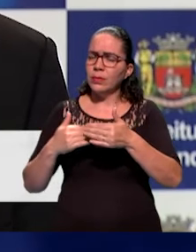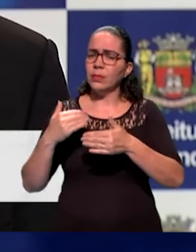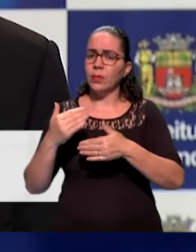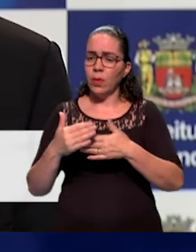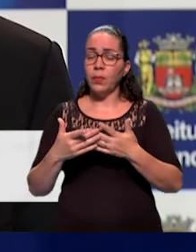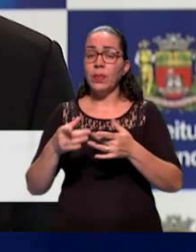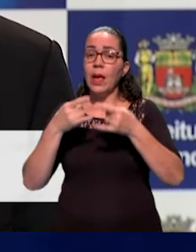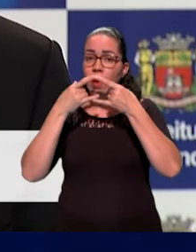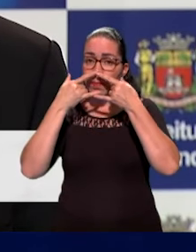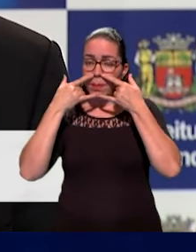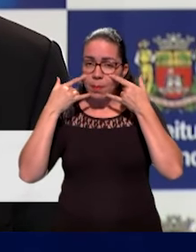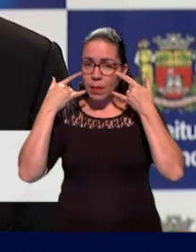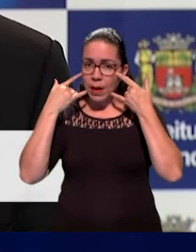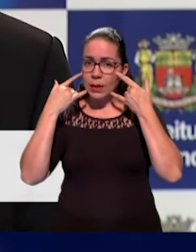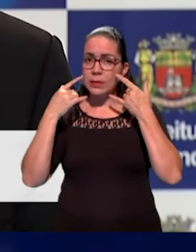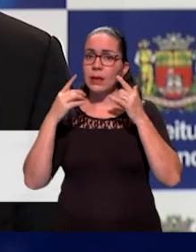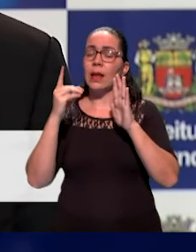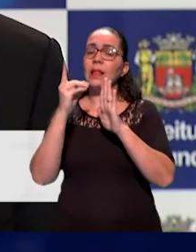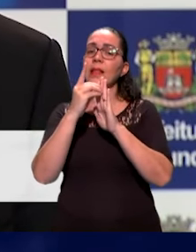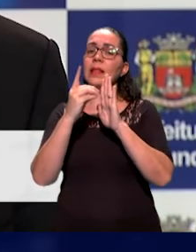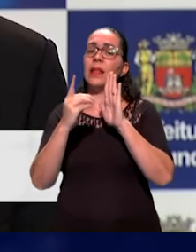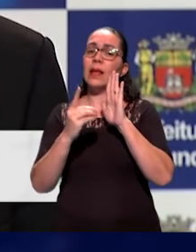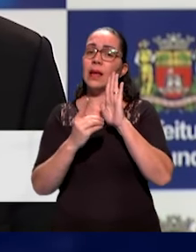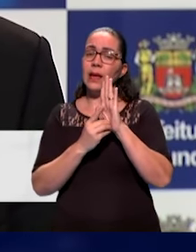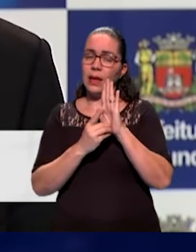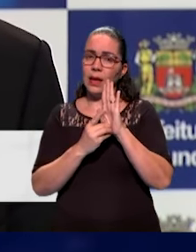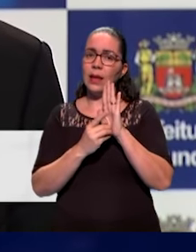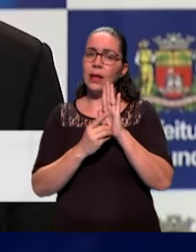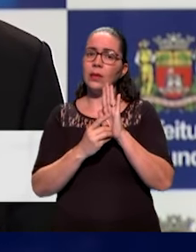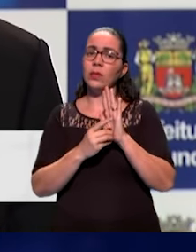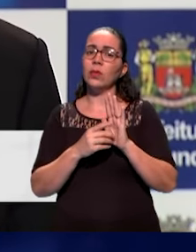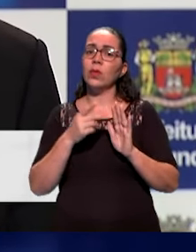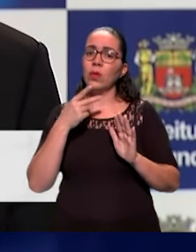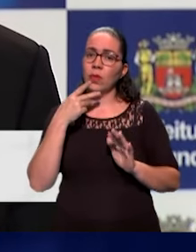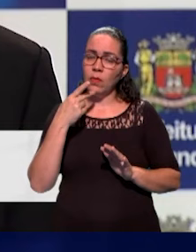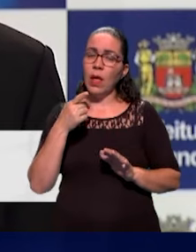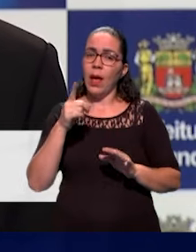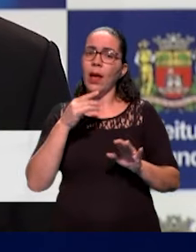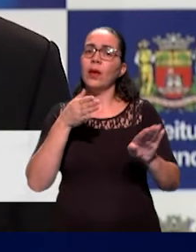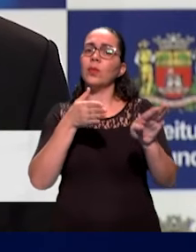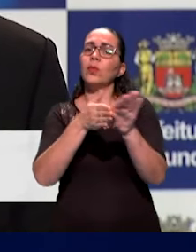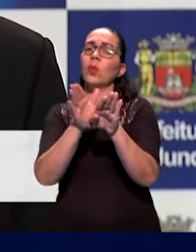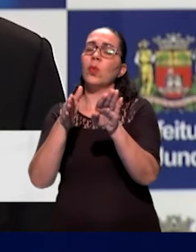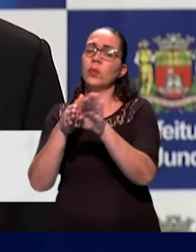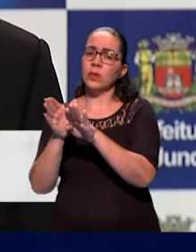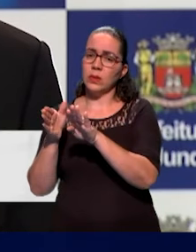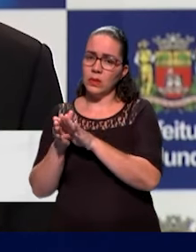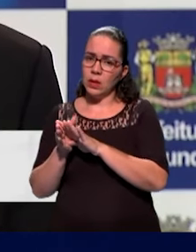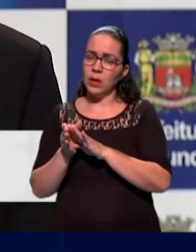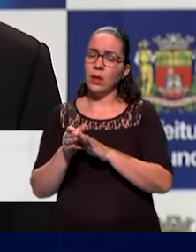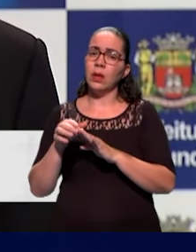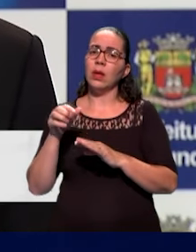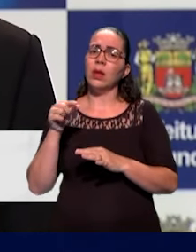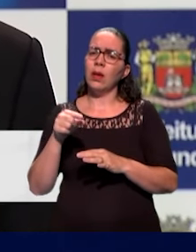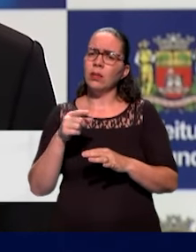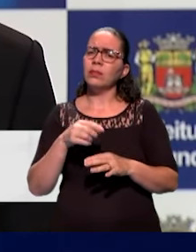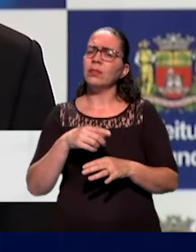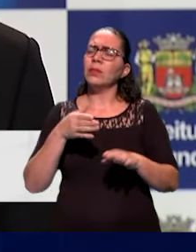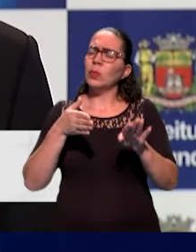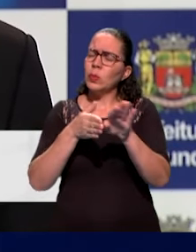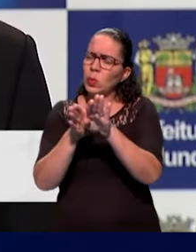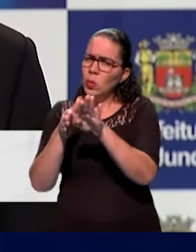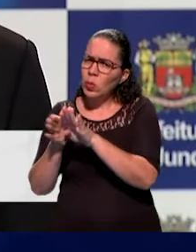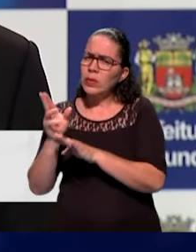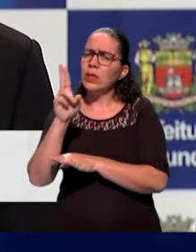No caso das máscaras, o decreto foi apontado como uma recomendação, como uma forte recomendação